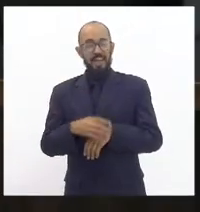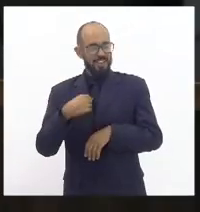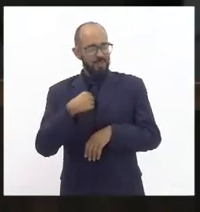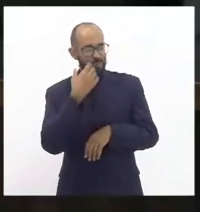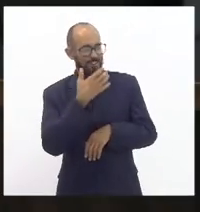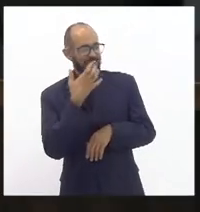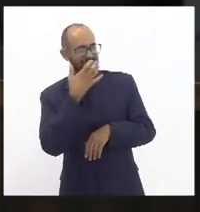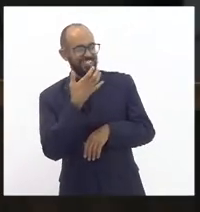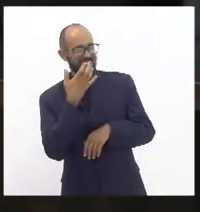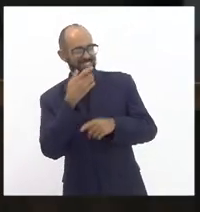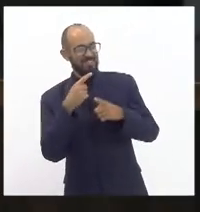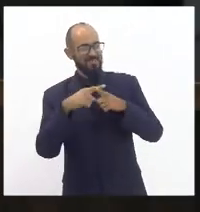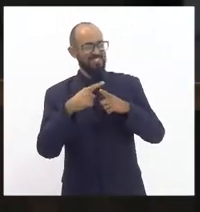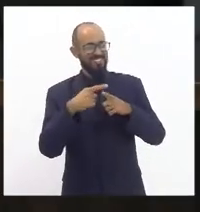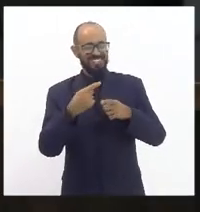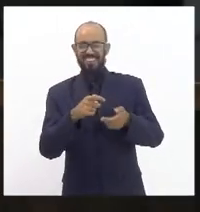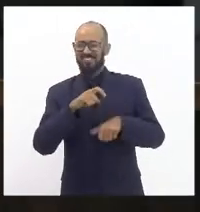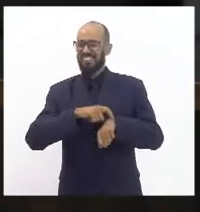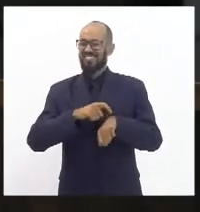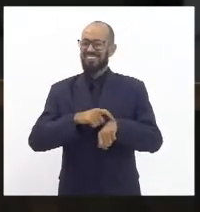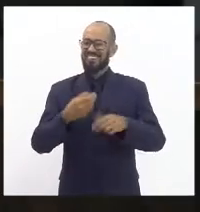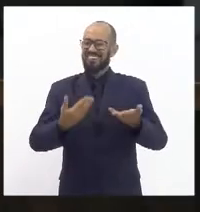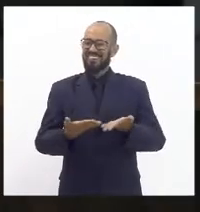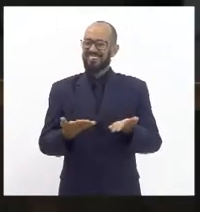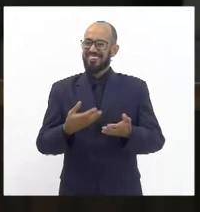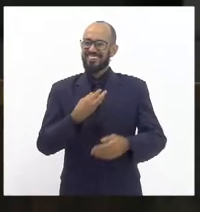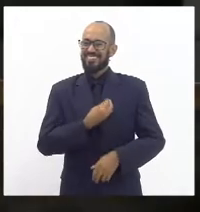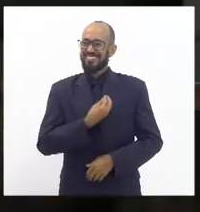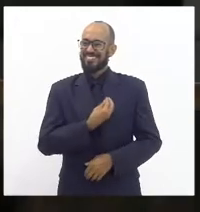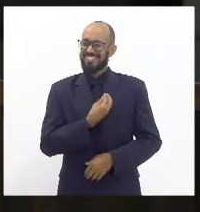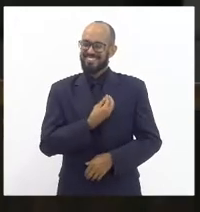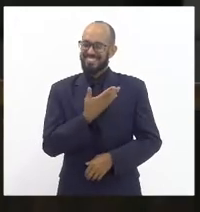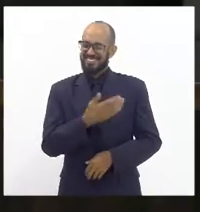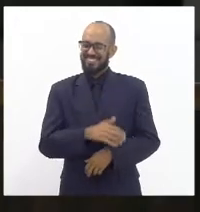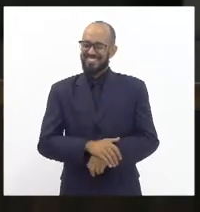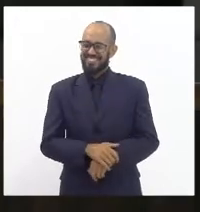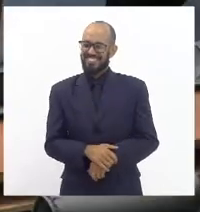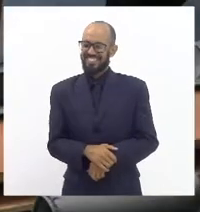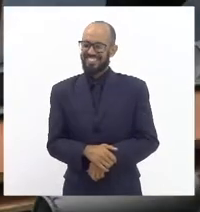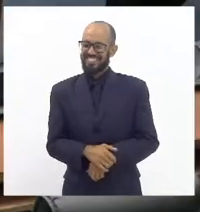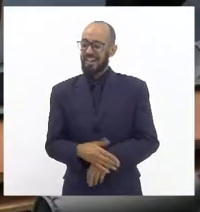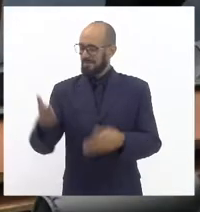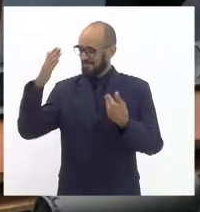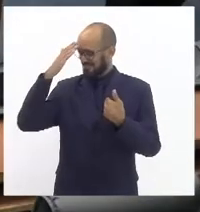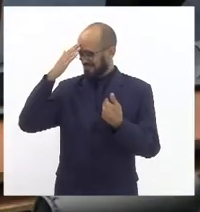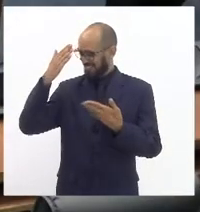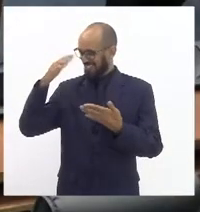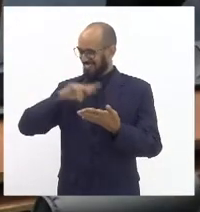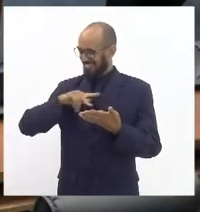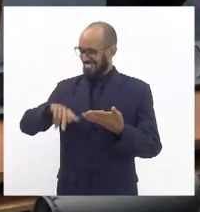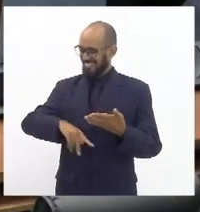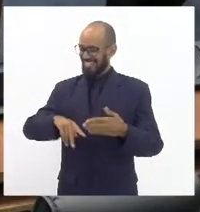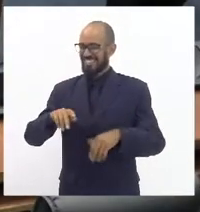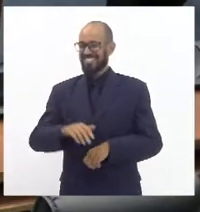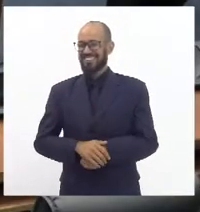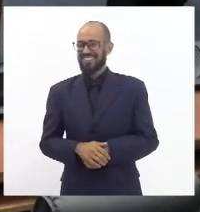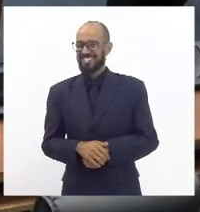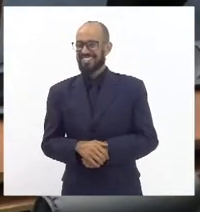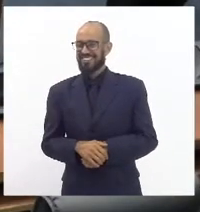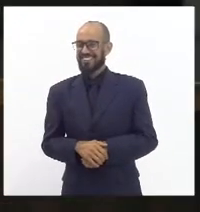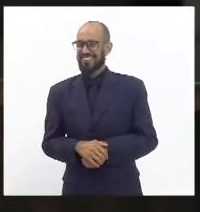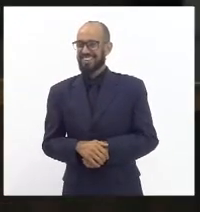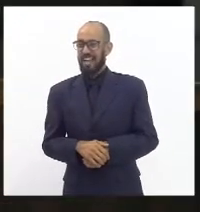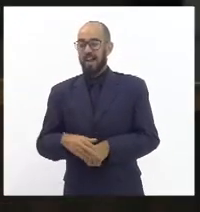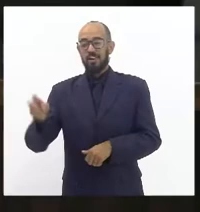Porque o instante existe eu EA minha vida está completa da presidência vamos aqui vamos voltar aqui